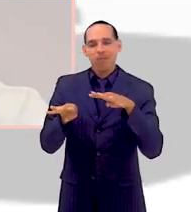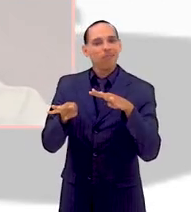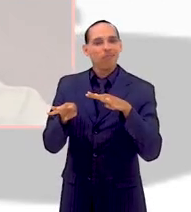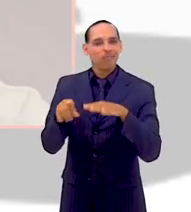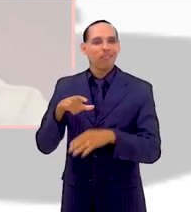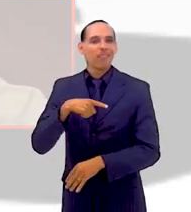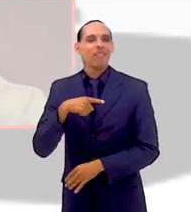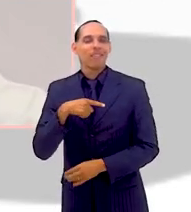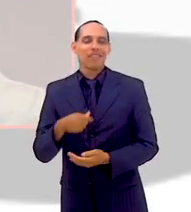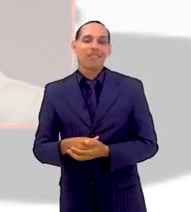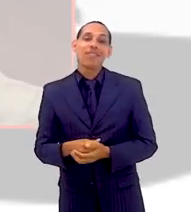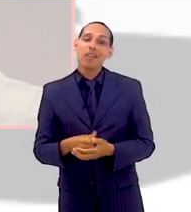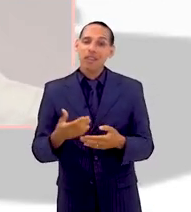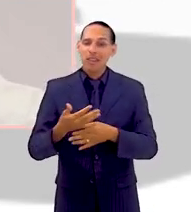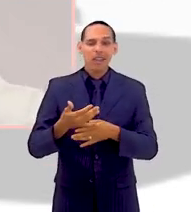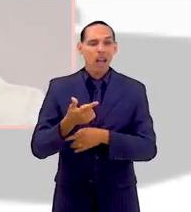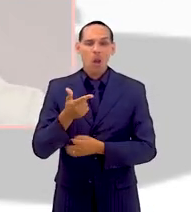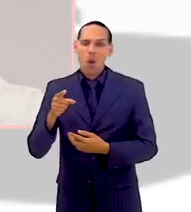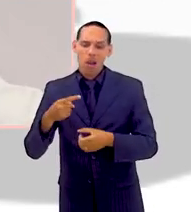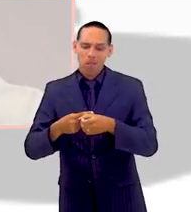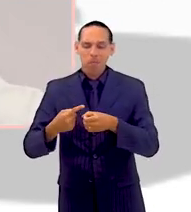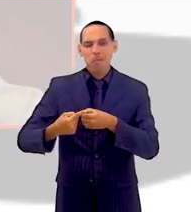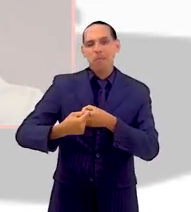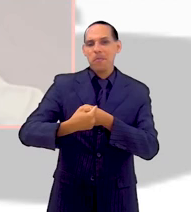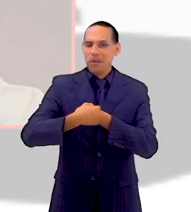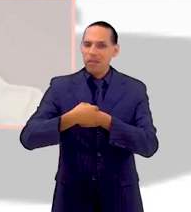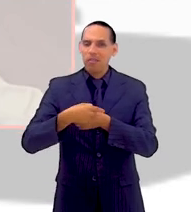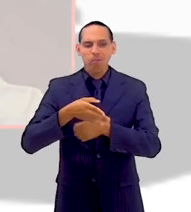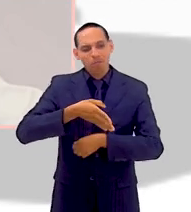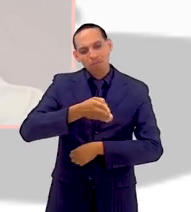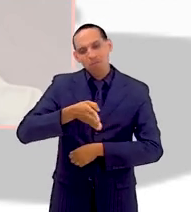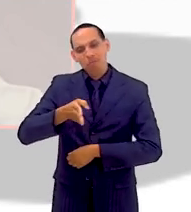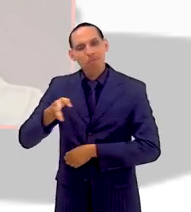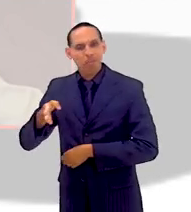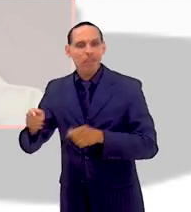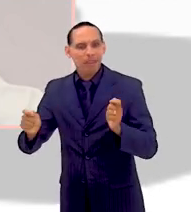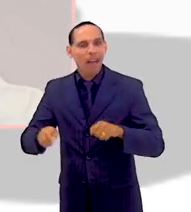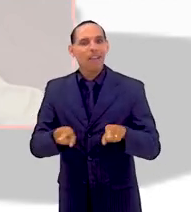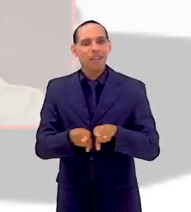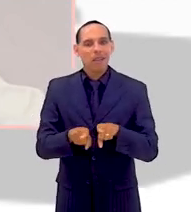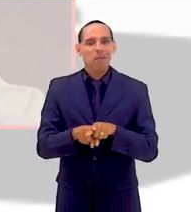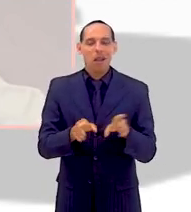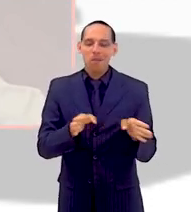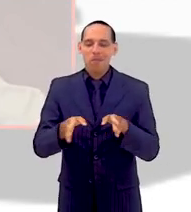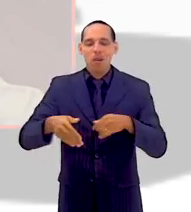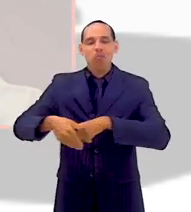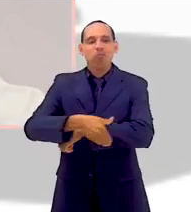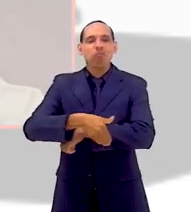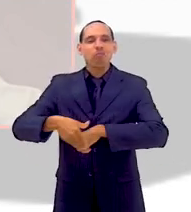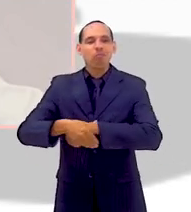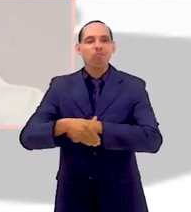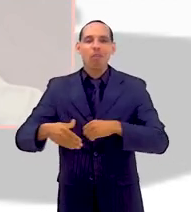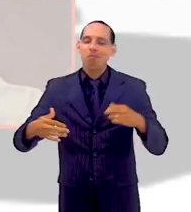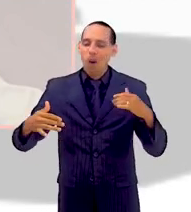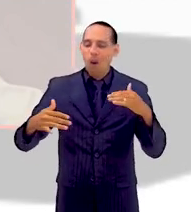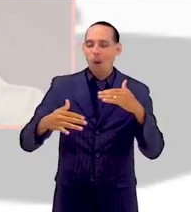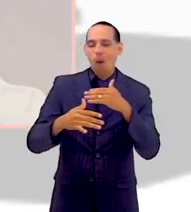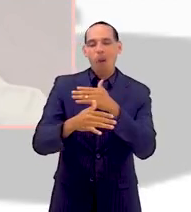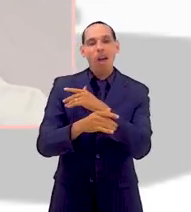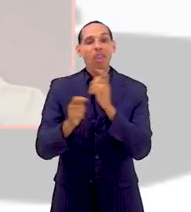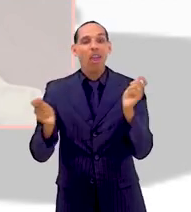dali, cidades do interior que podem também ser acessíveis com toda essa malha viária, que acabam desenvolvendo